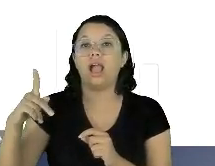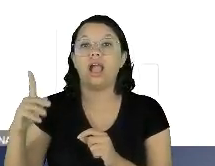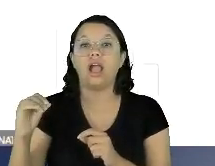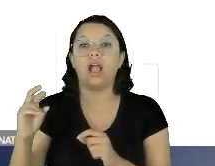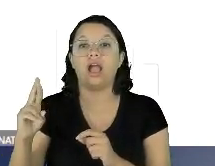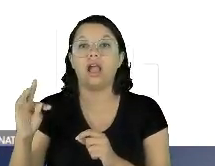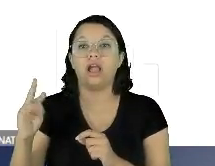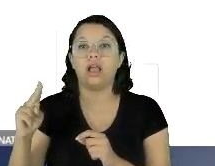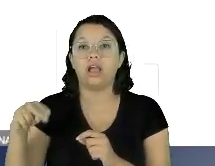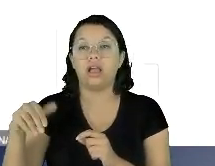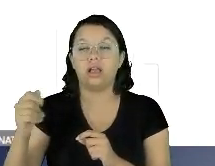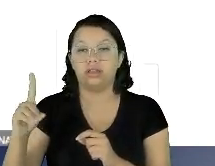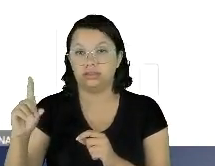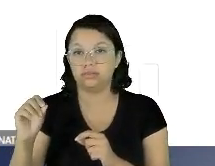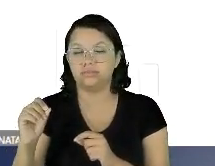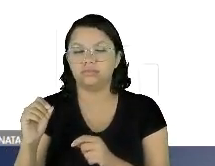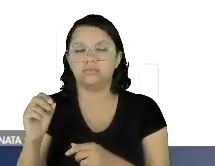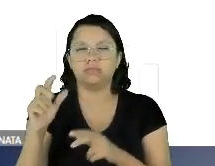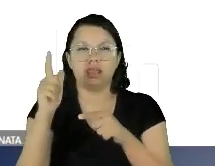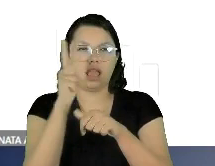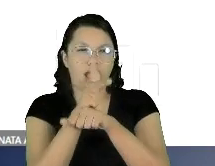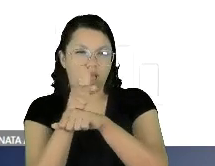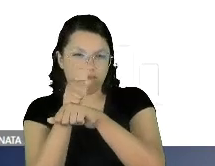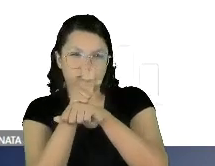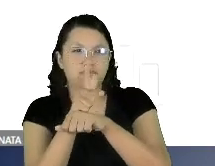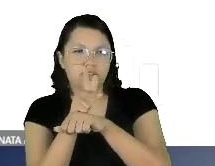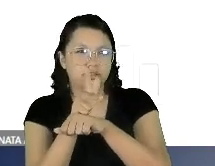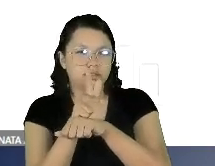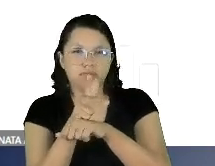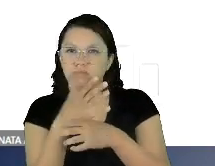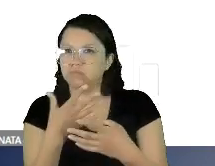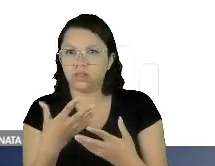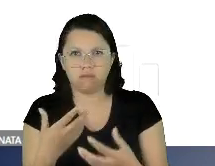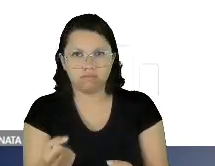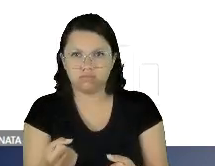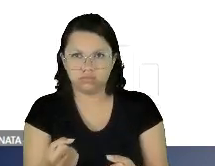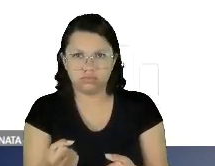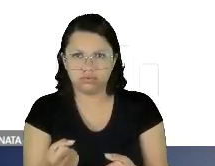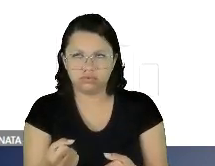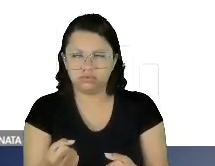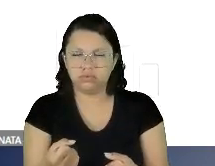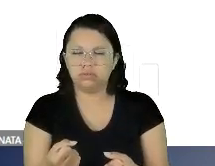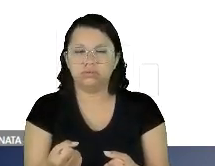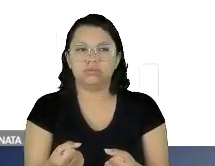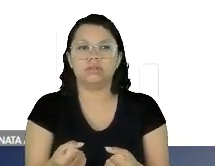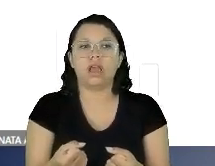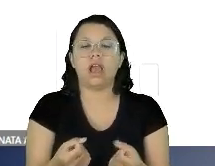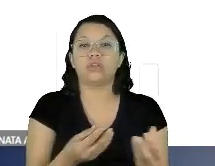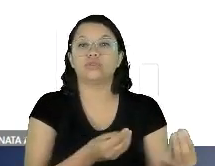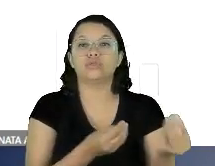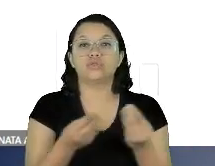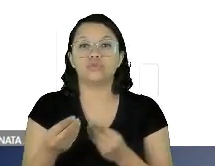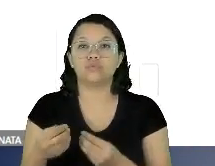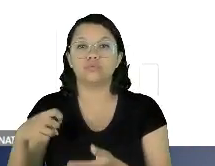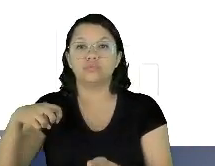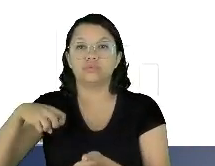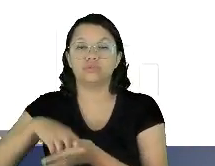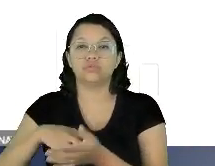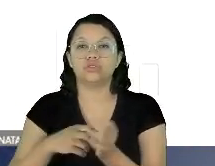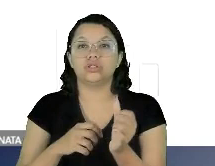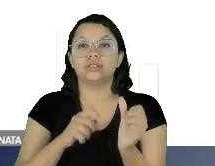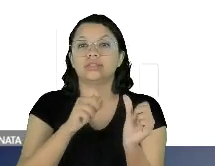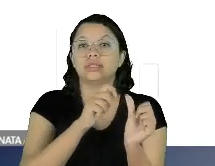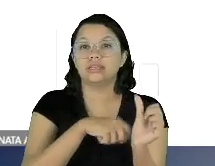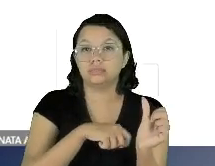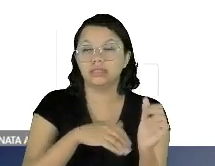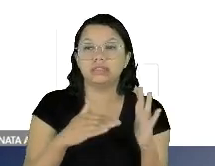não autorizado da intimidade, que foi trazido também pela LIS, trouxe uma detenção de 6 meses a 1